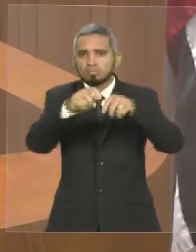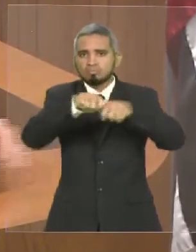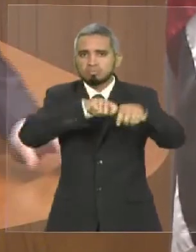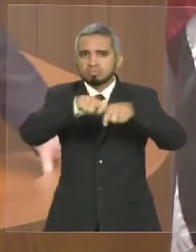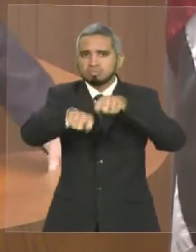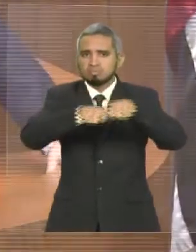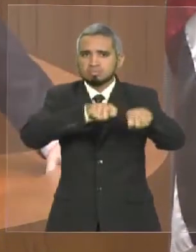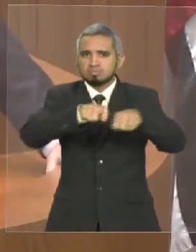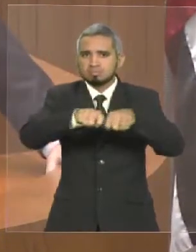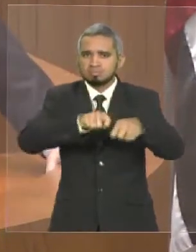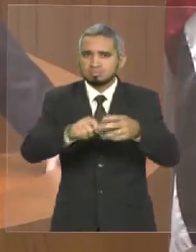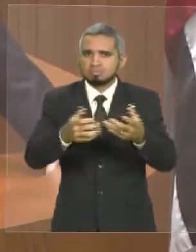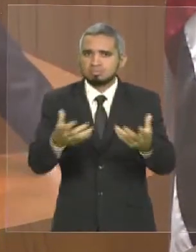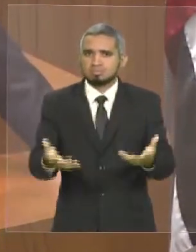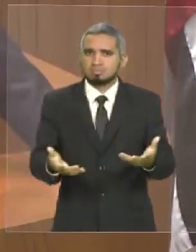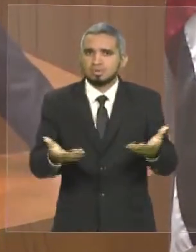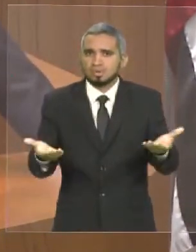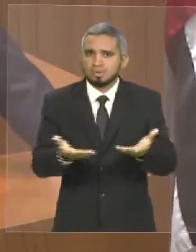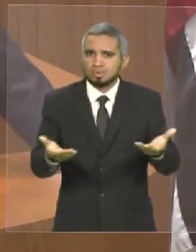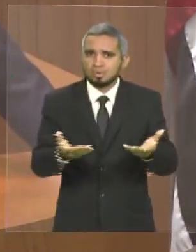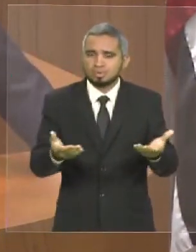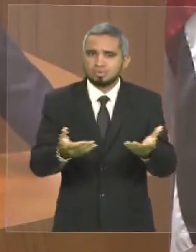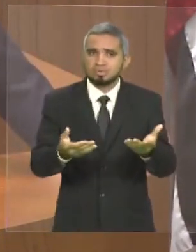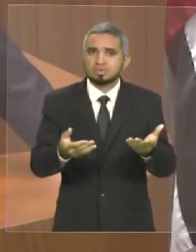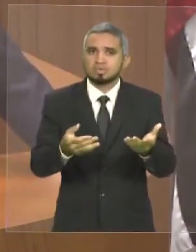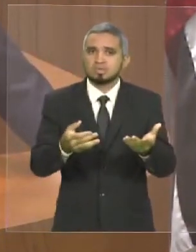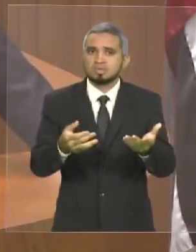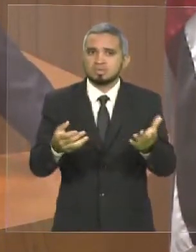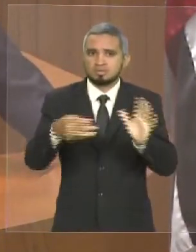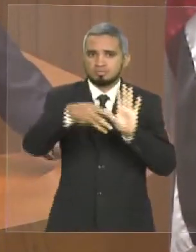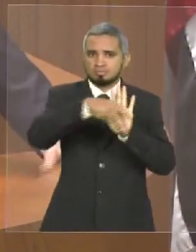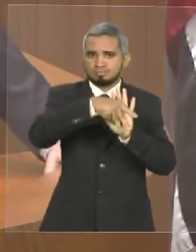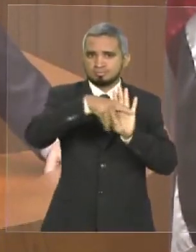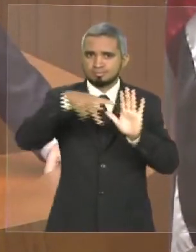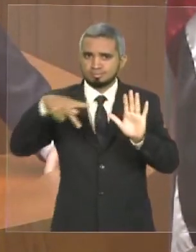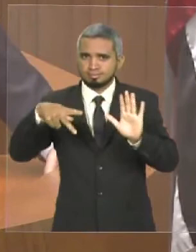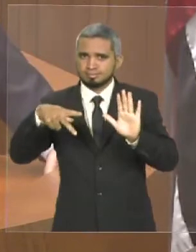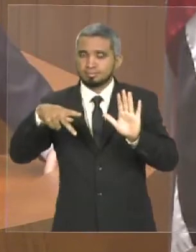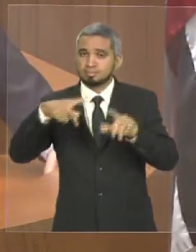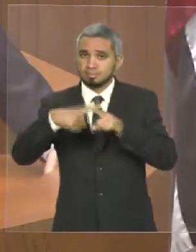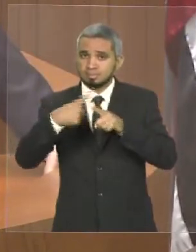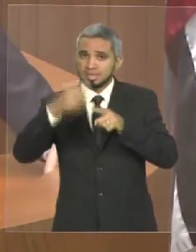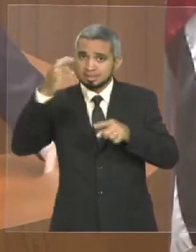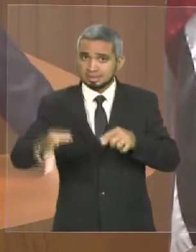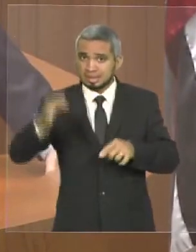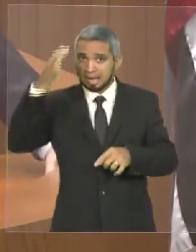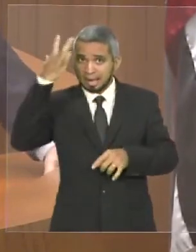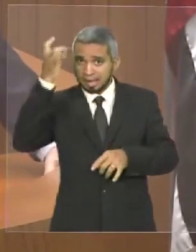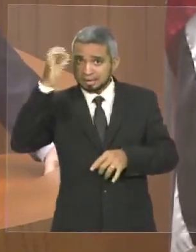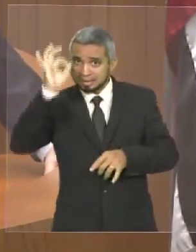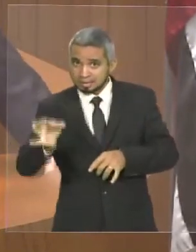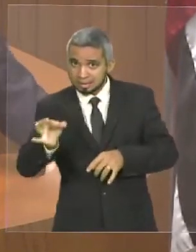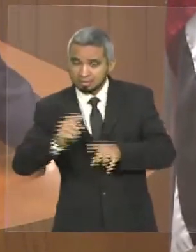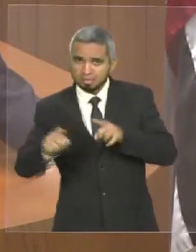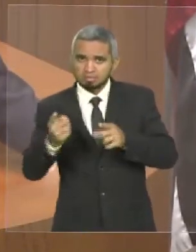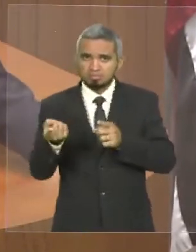que deveria constar essa medida provisória era amanhã. Mas dizer, deputado Hélito, que